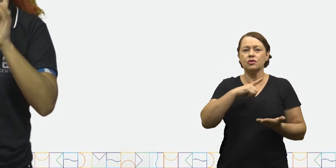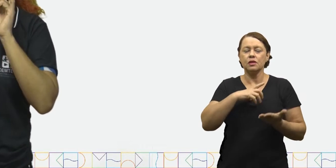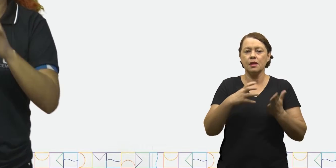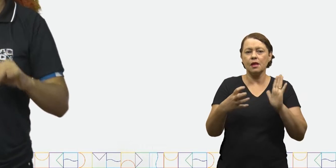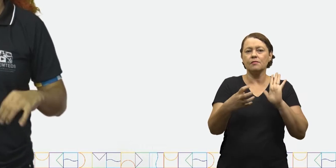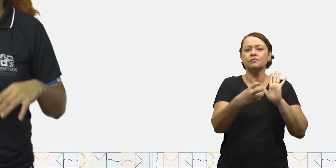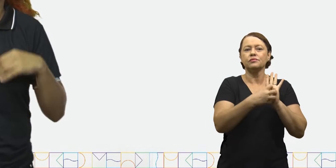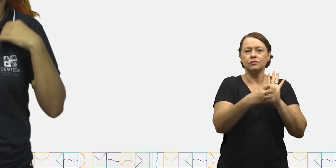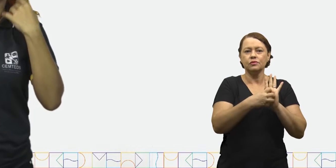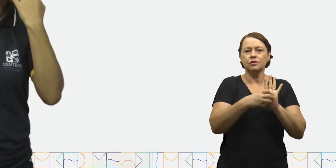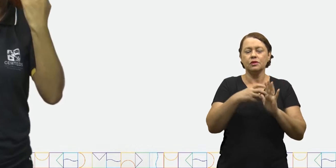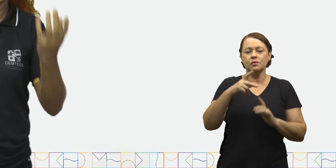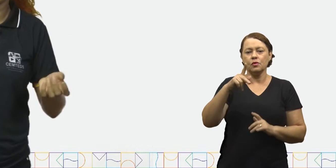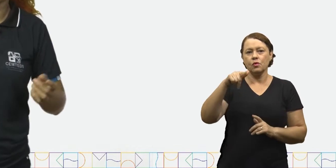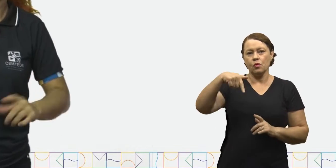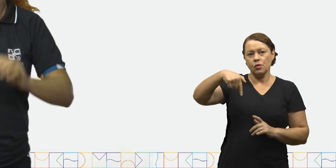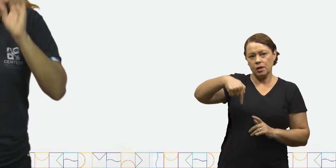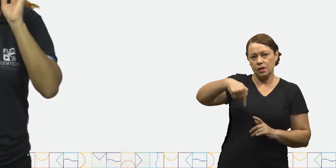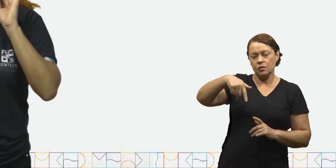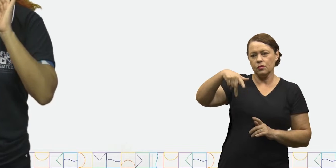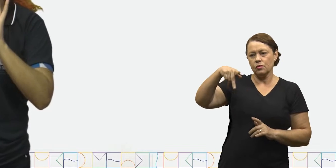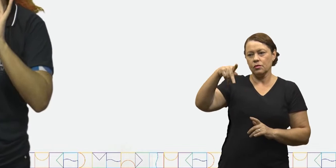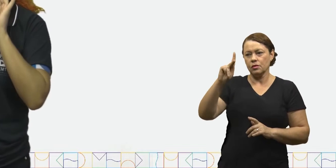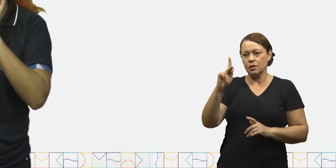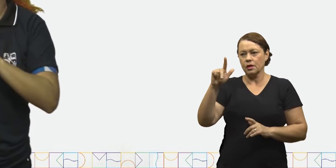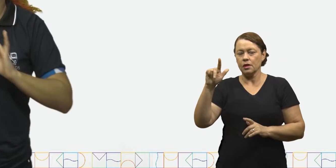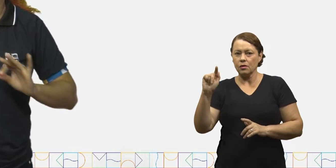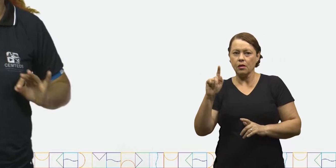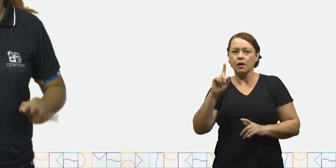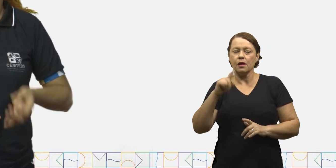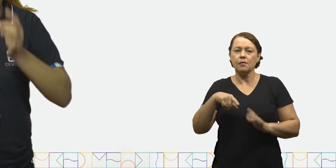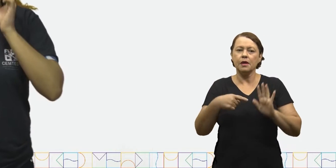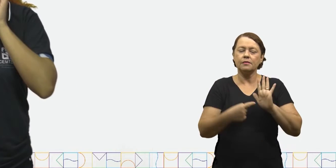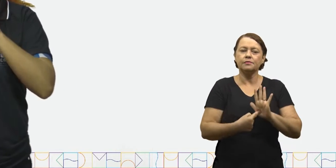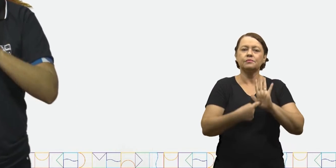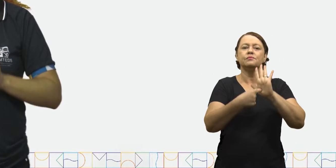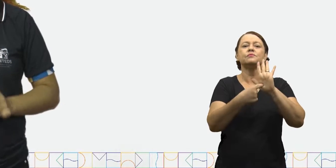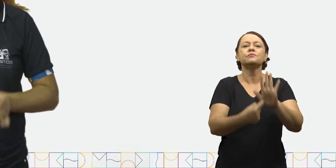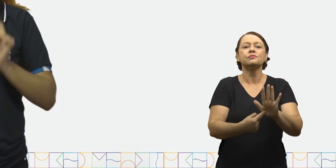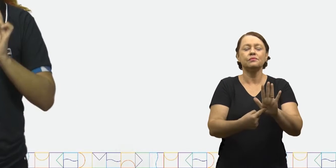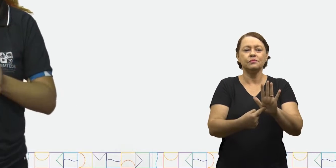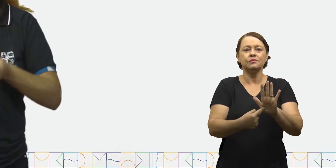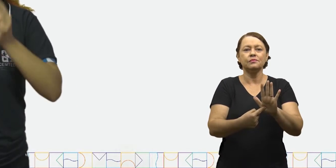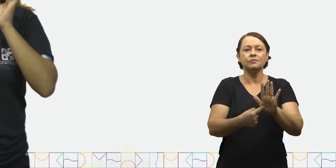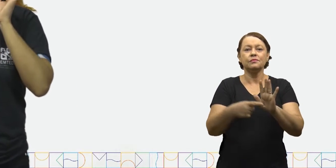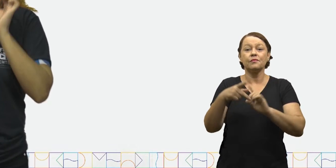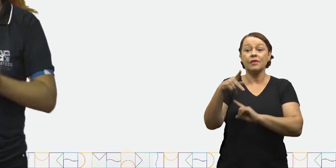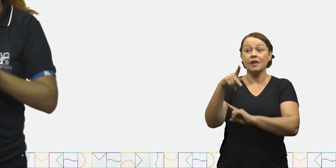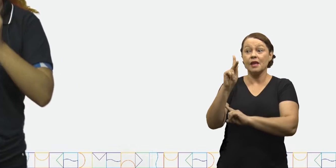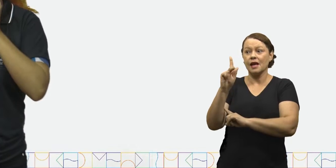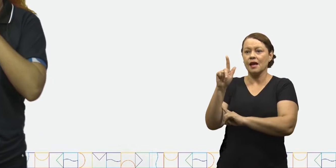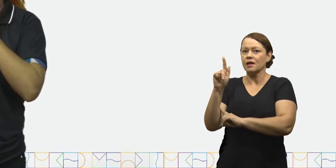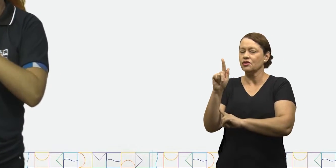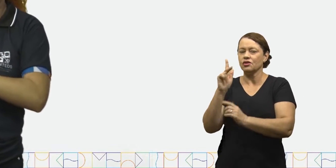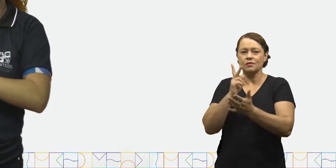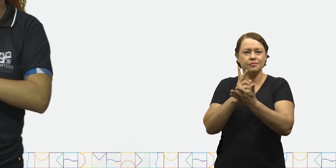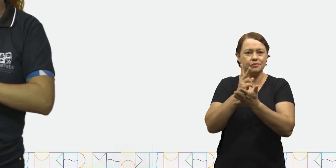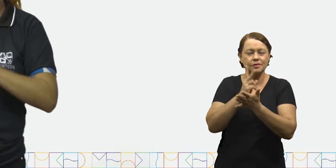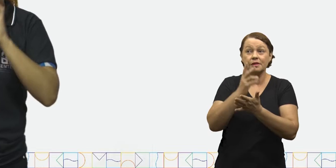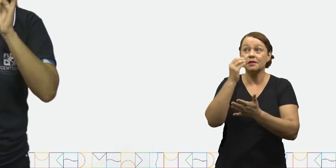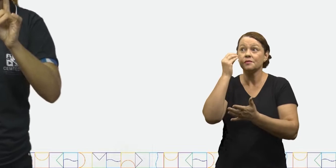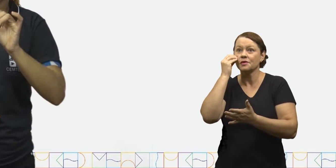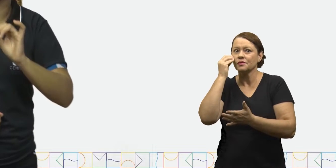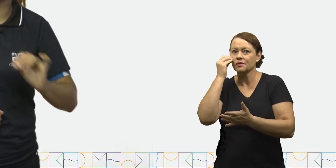onde o quilograma ou quilo é simbolizado através do